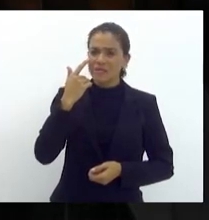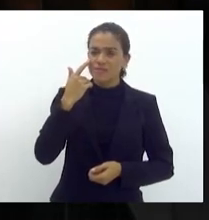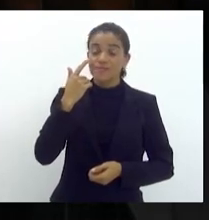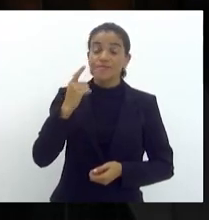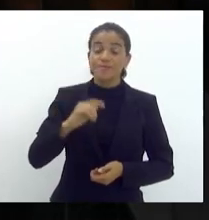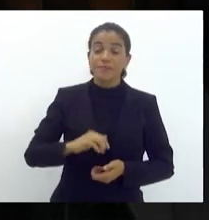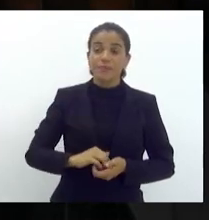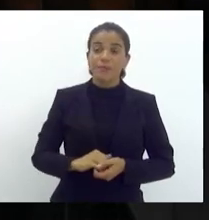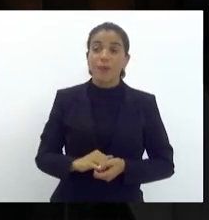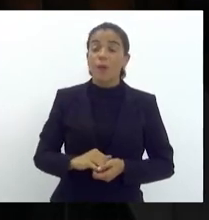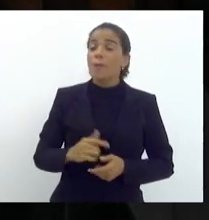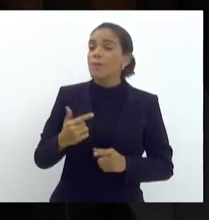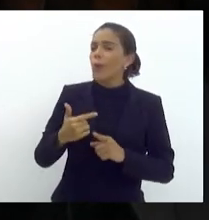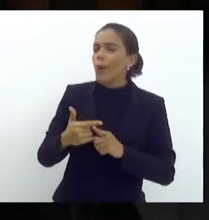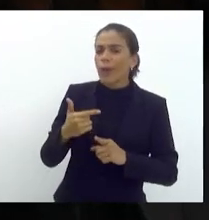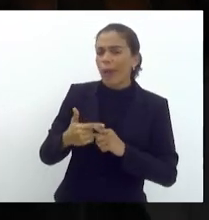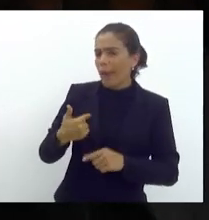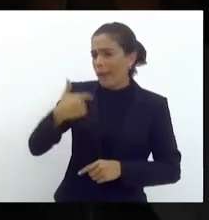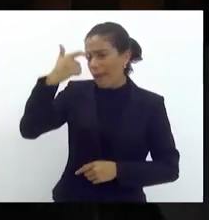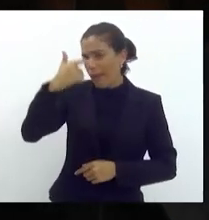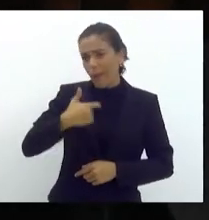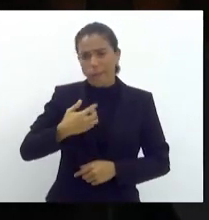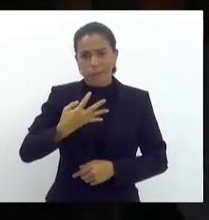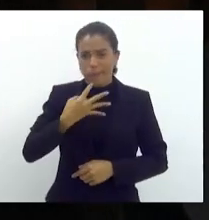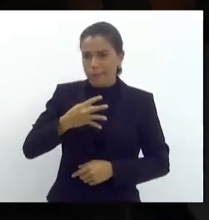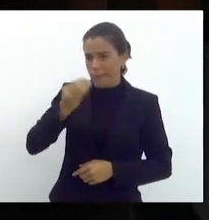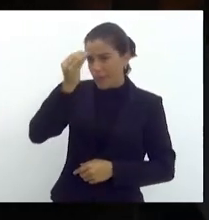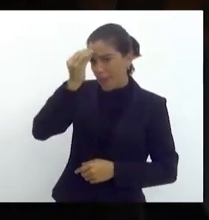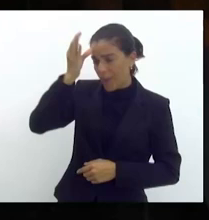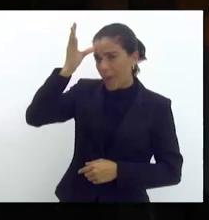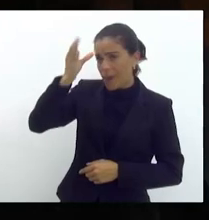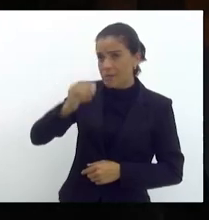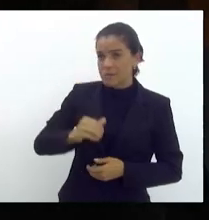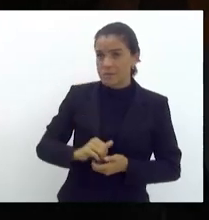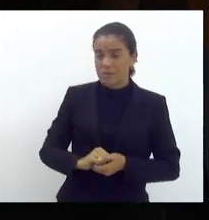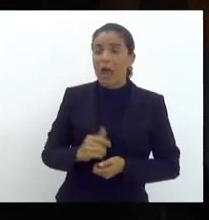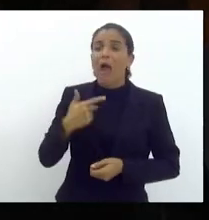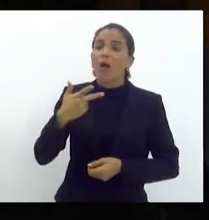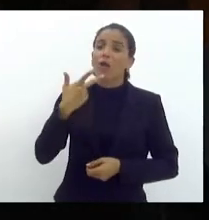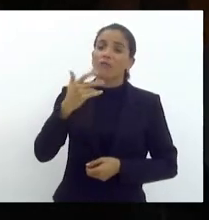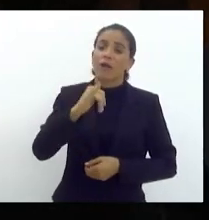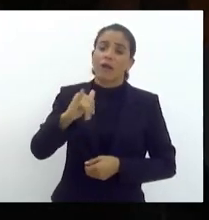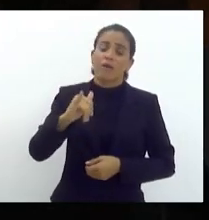porque não conhecia para declarar